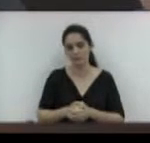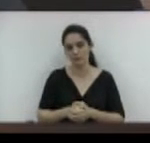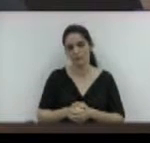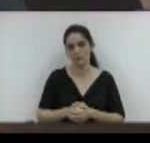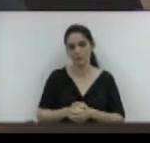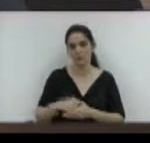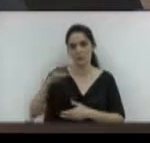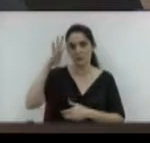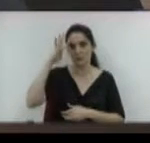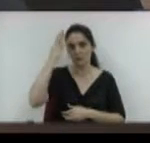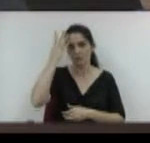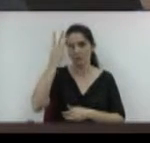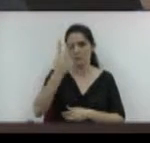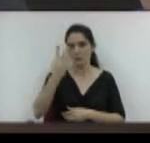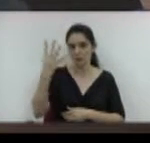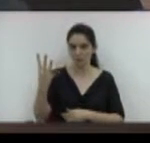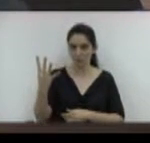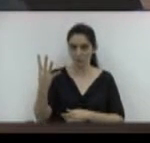Resolução